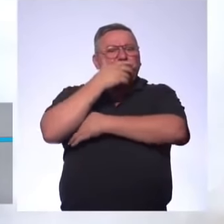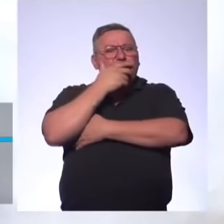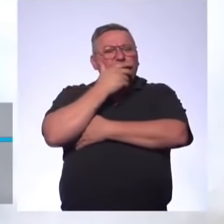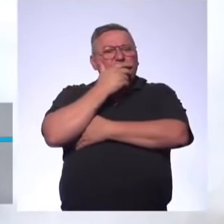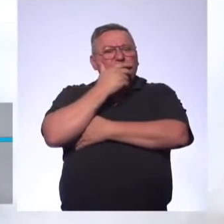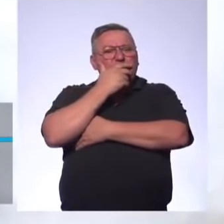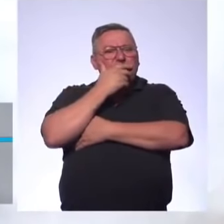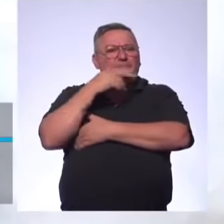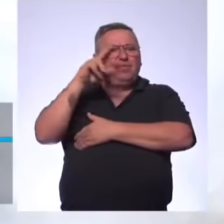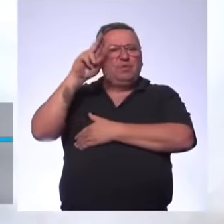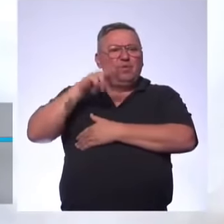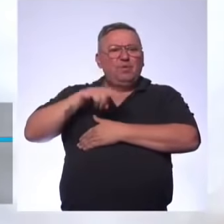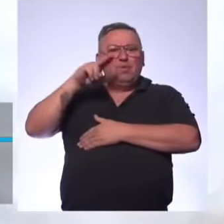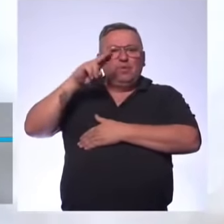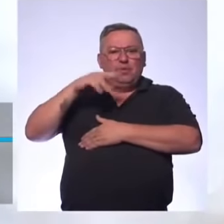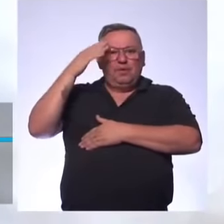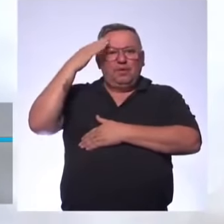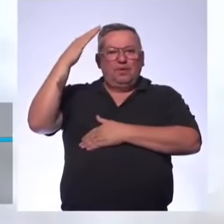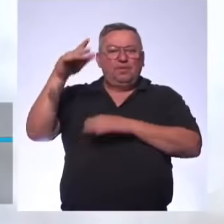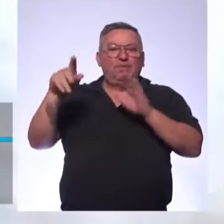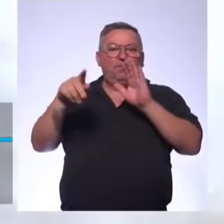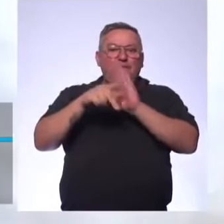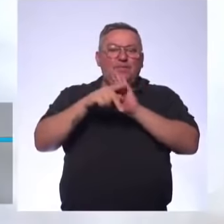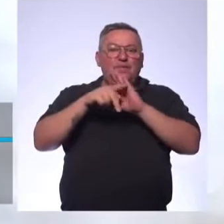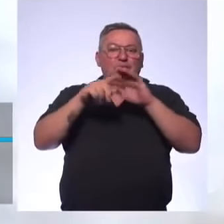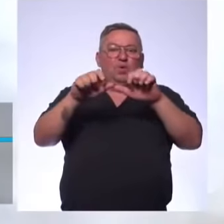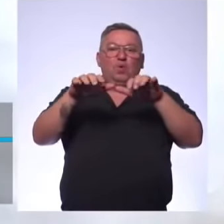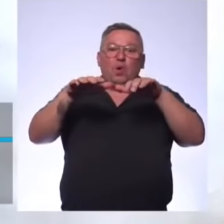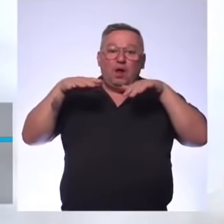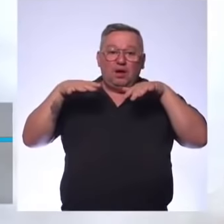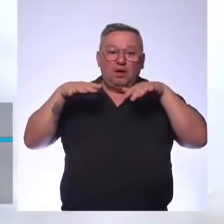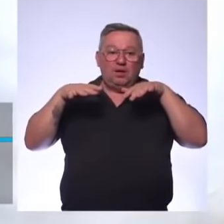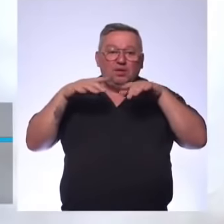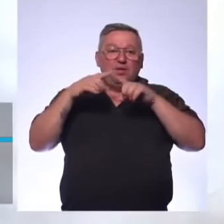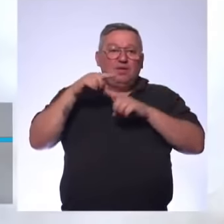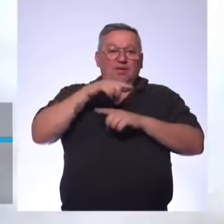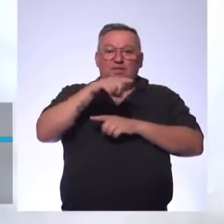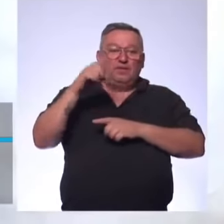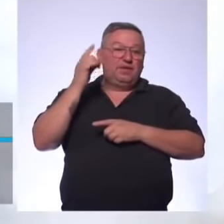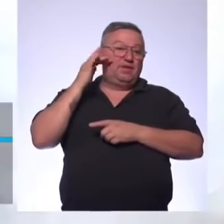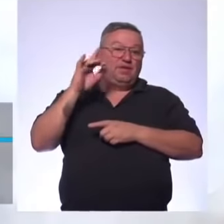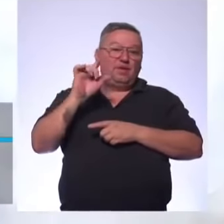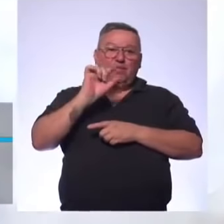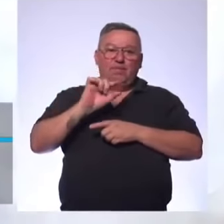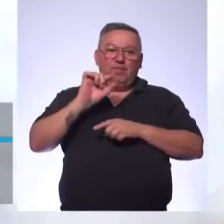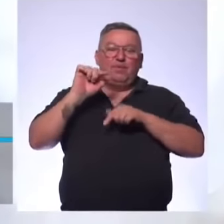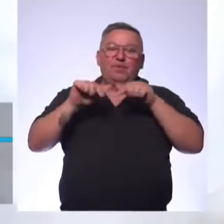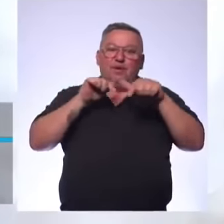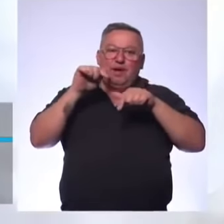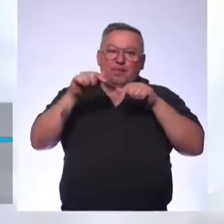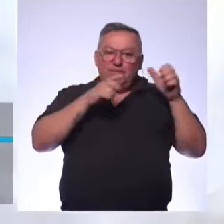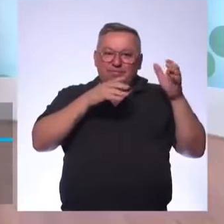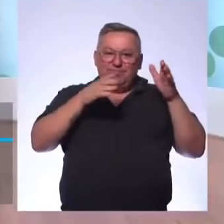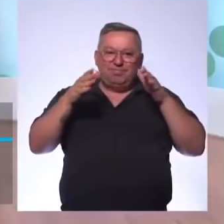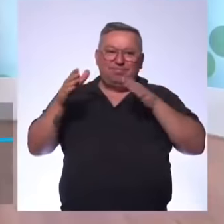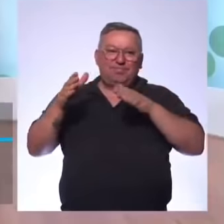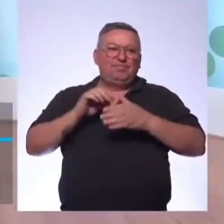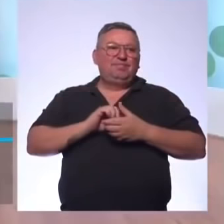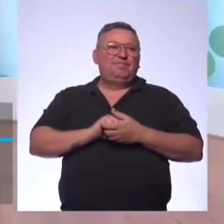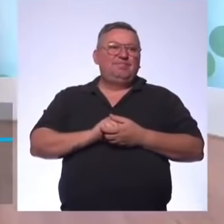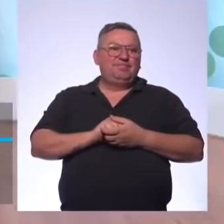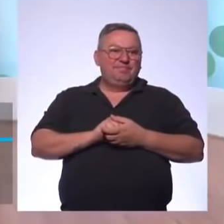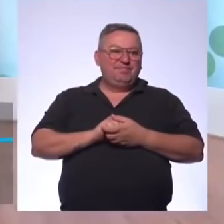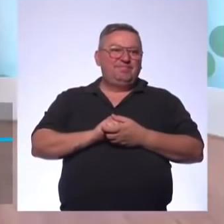pensar falei gente eu nunca agradeci a galera do estúdio né porque vocês não sabe um pouquinho do nosso percurso né Edna